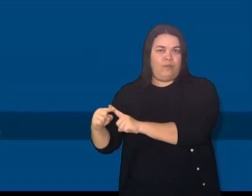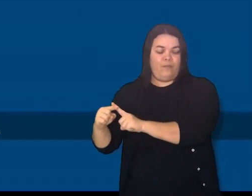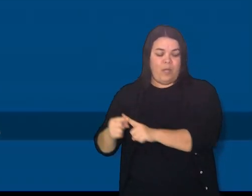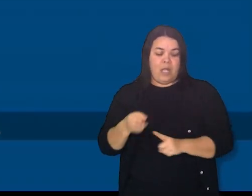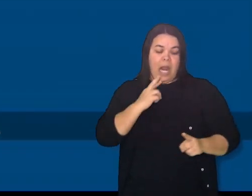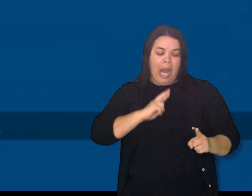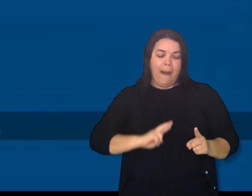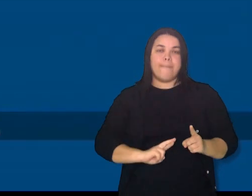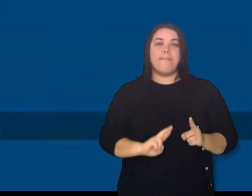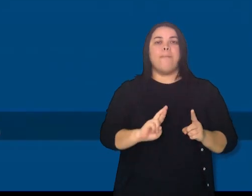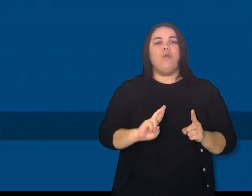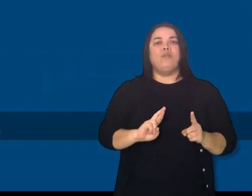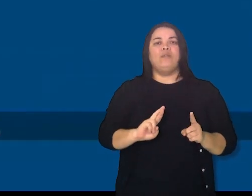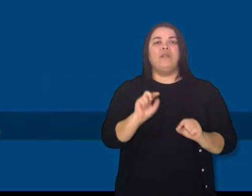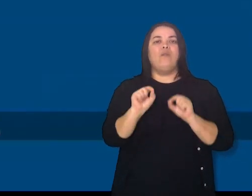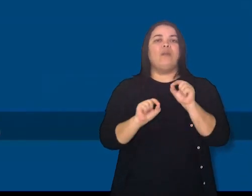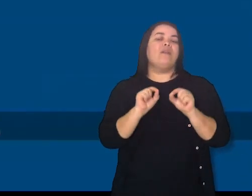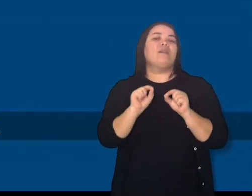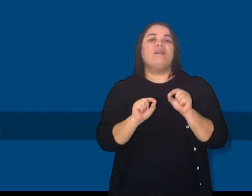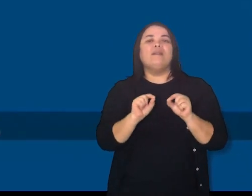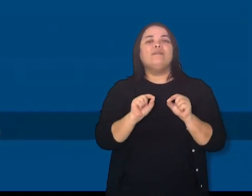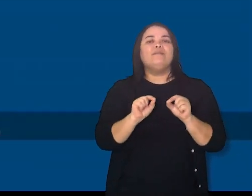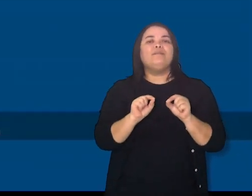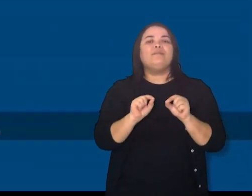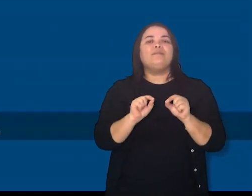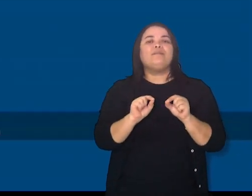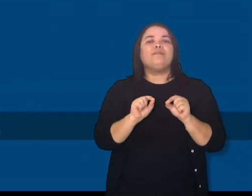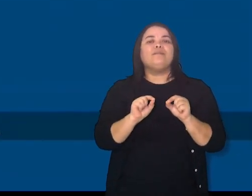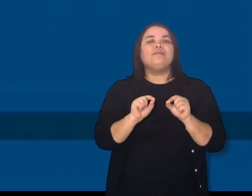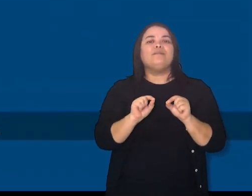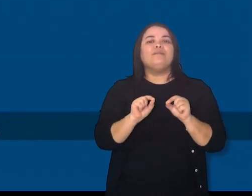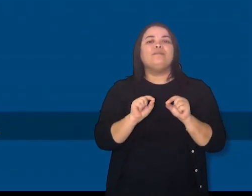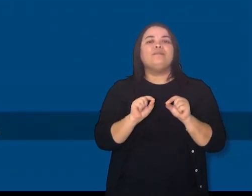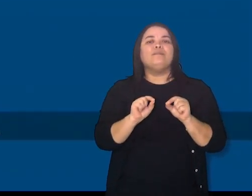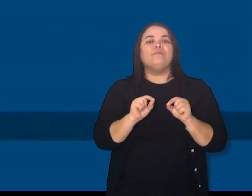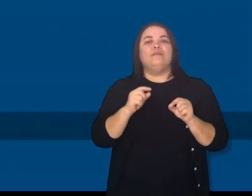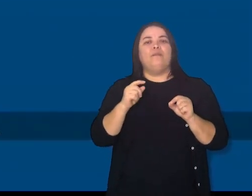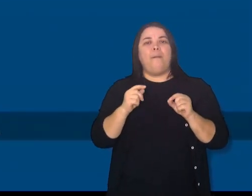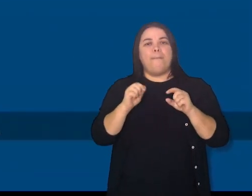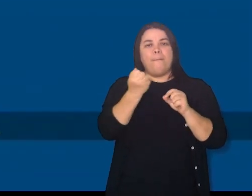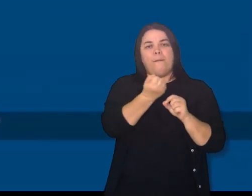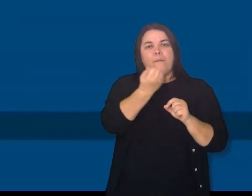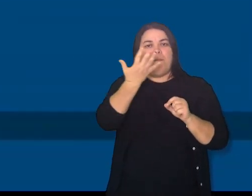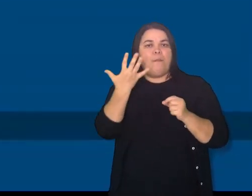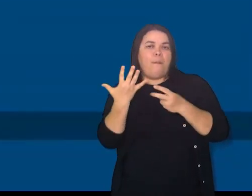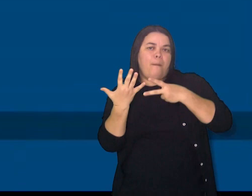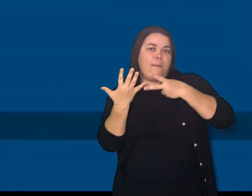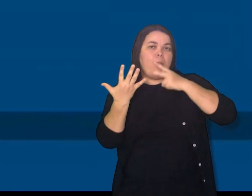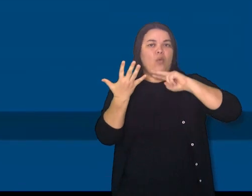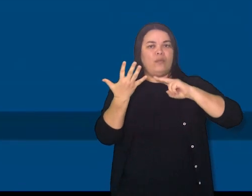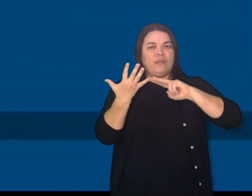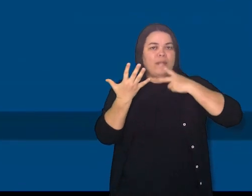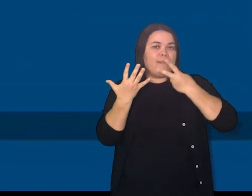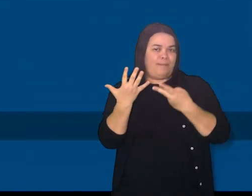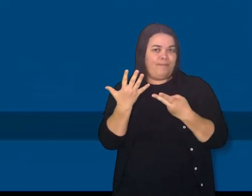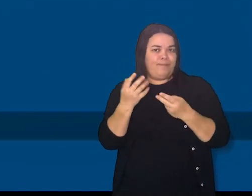E o resultado obtido dessa operação chama-se